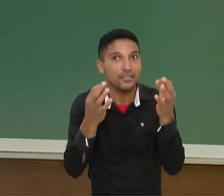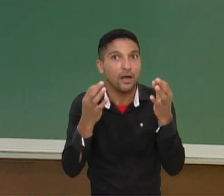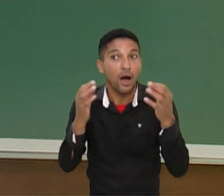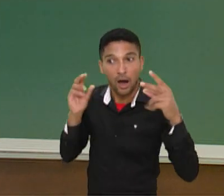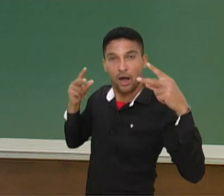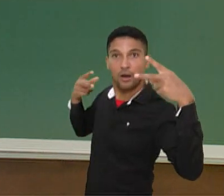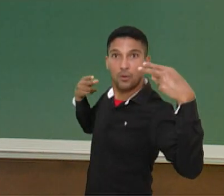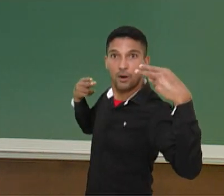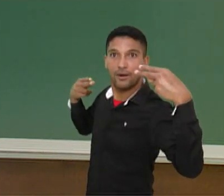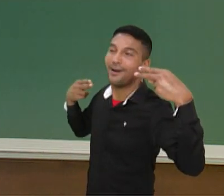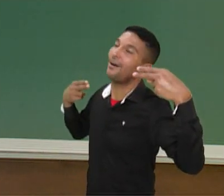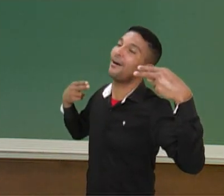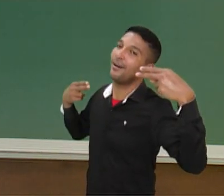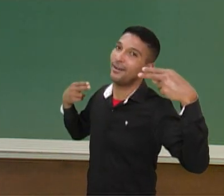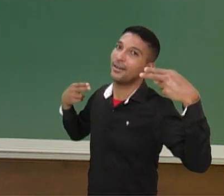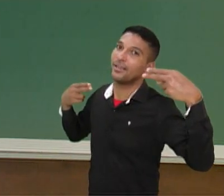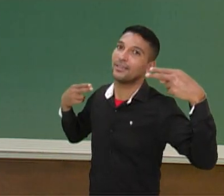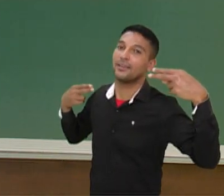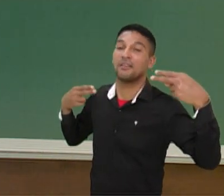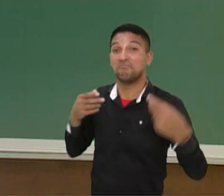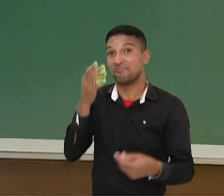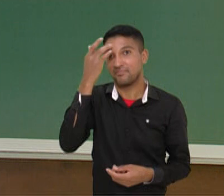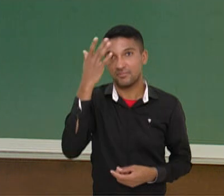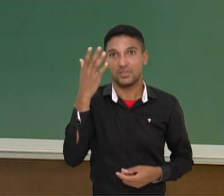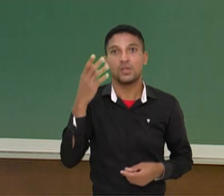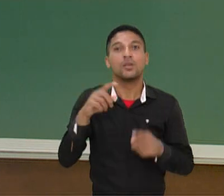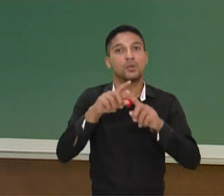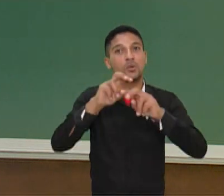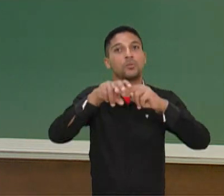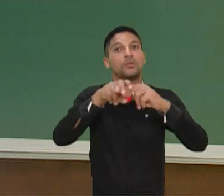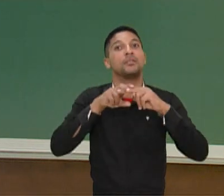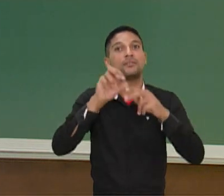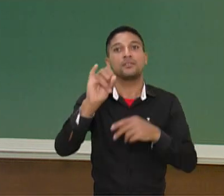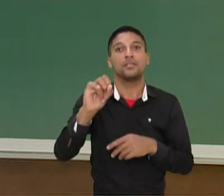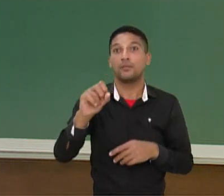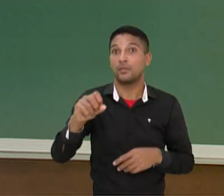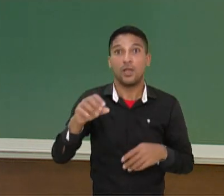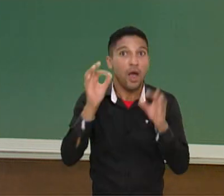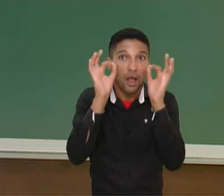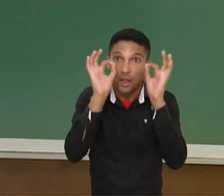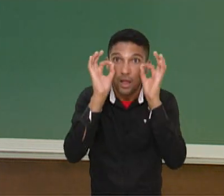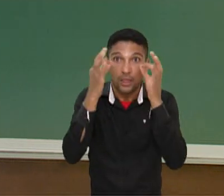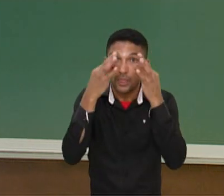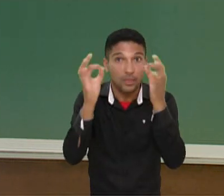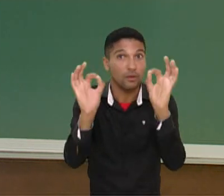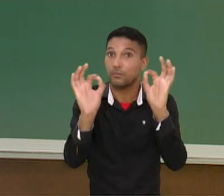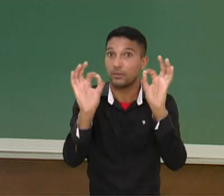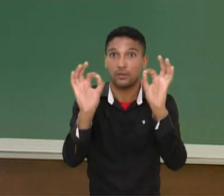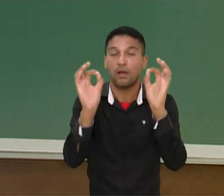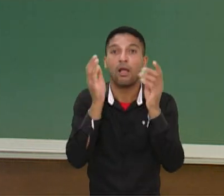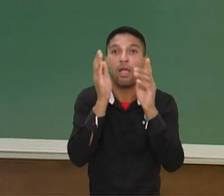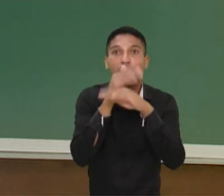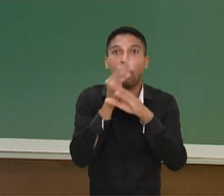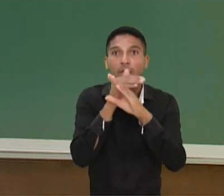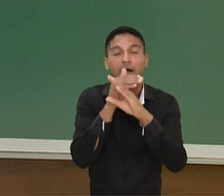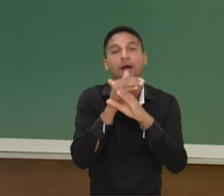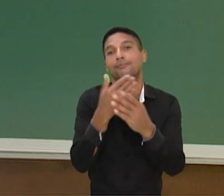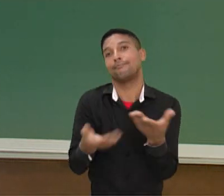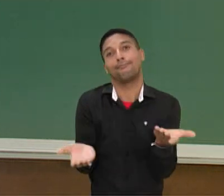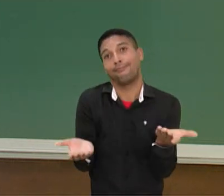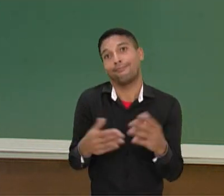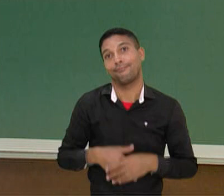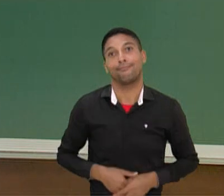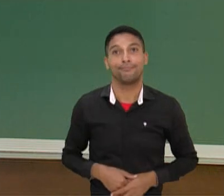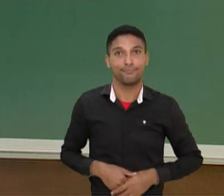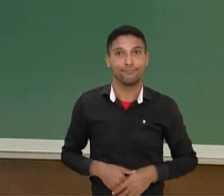às vezes. E muitas situações, por não prestarmos atenção, a gente deixa de acertar. E às